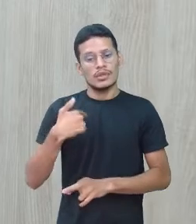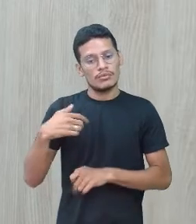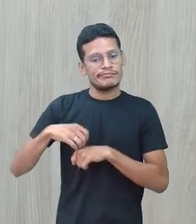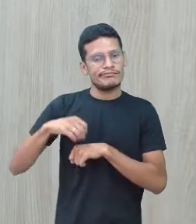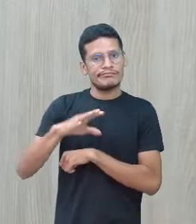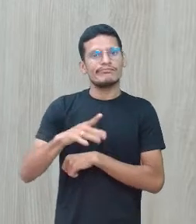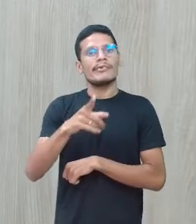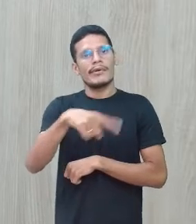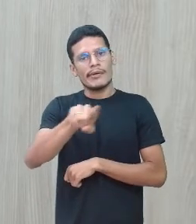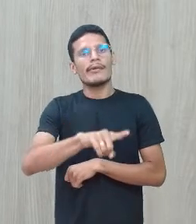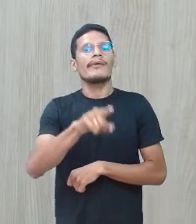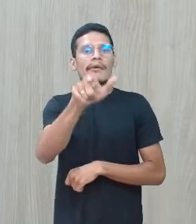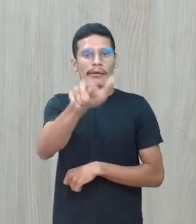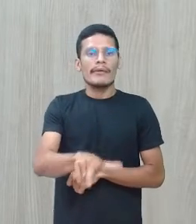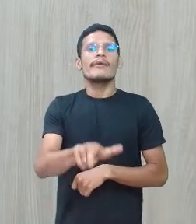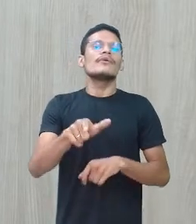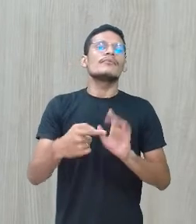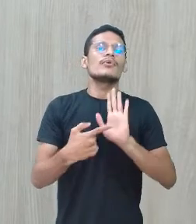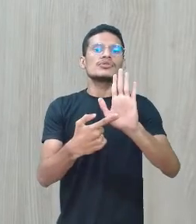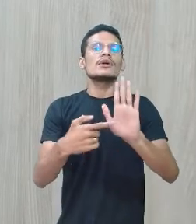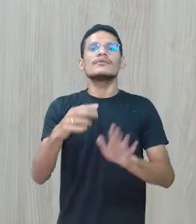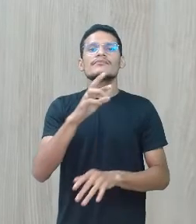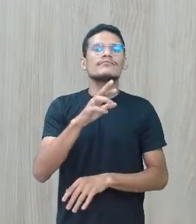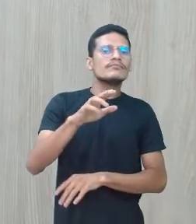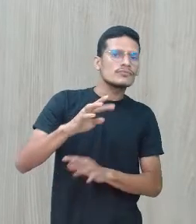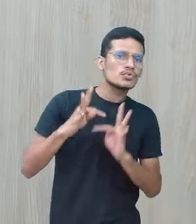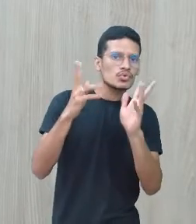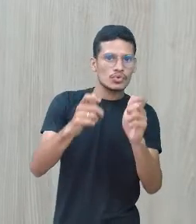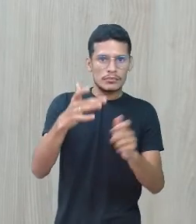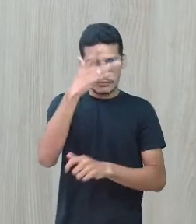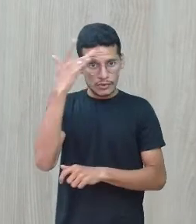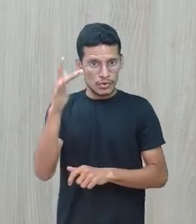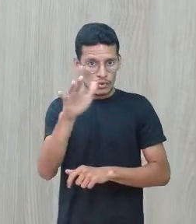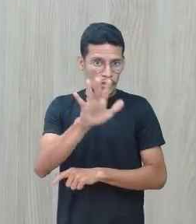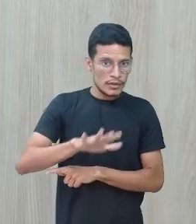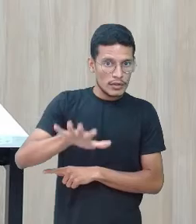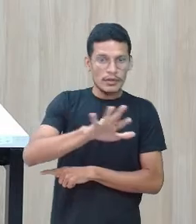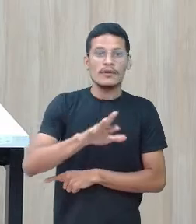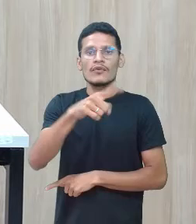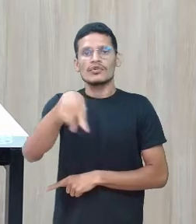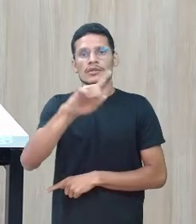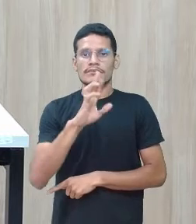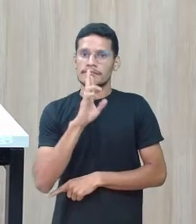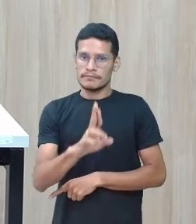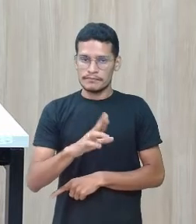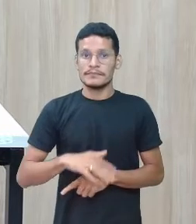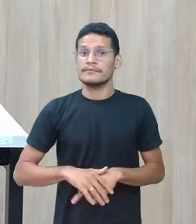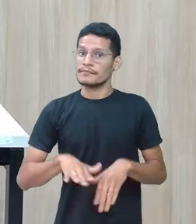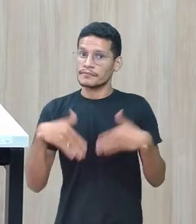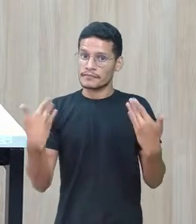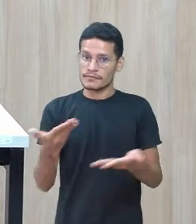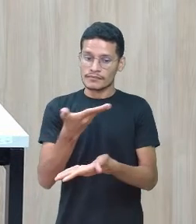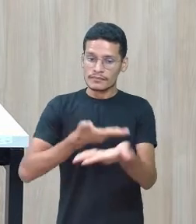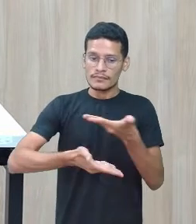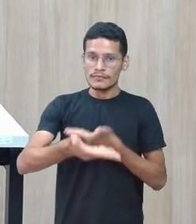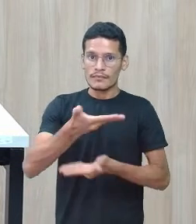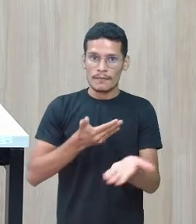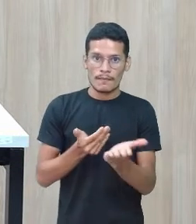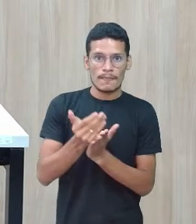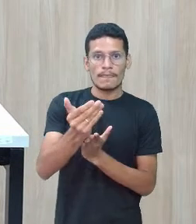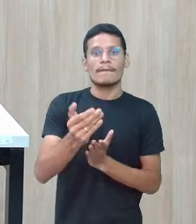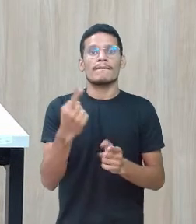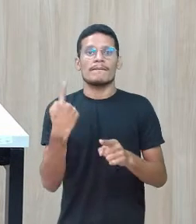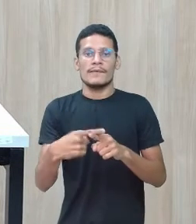para ela e ela dizer para todo mundo o que vocês responderam. Vamos lá, Cláudia? Bem, pessoal, comecem a interagir conosco, que vamos